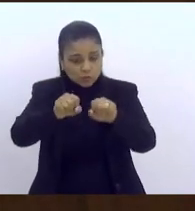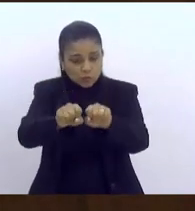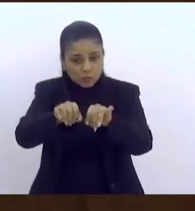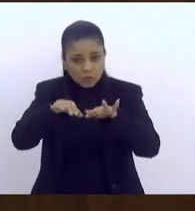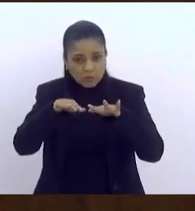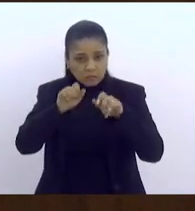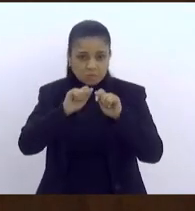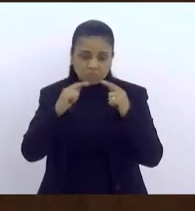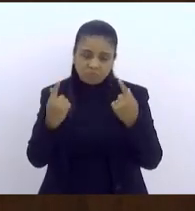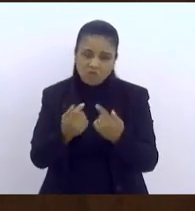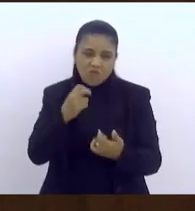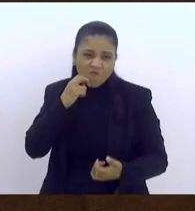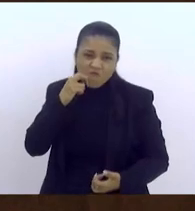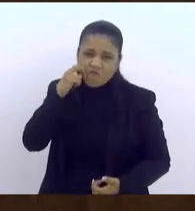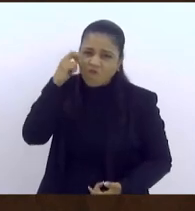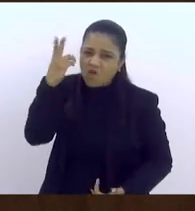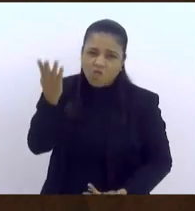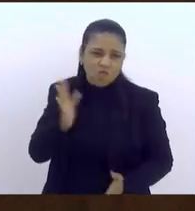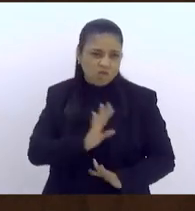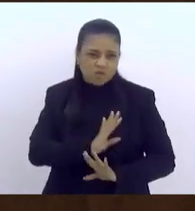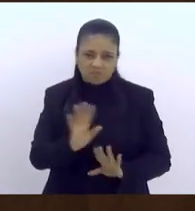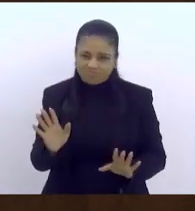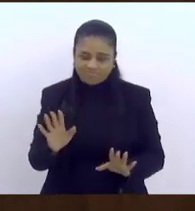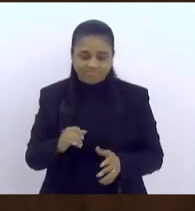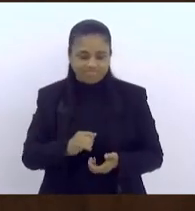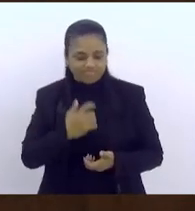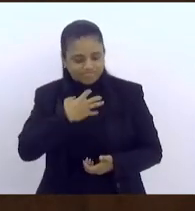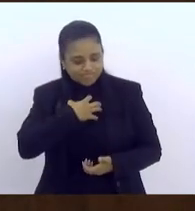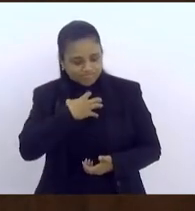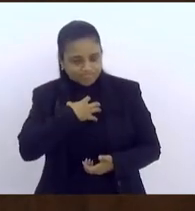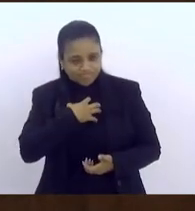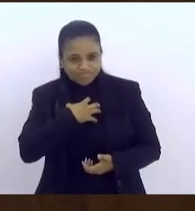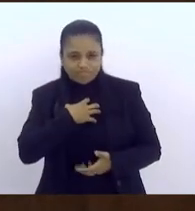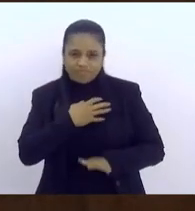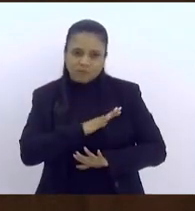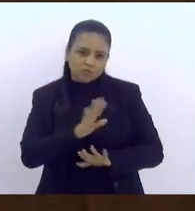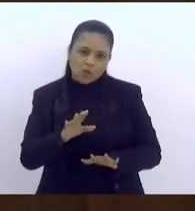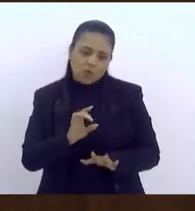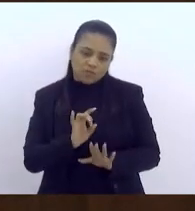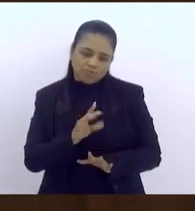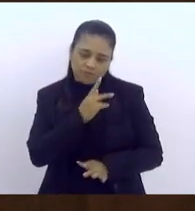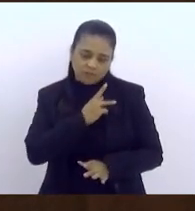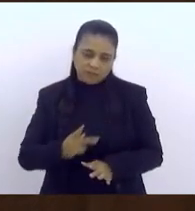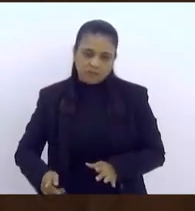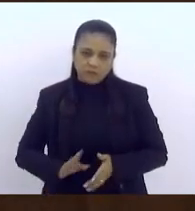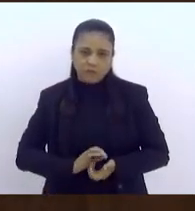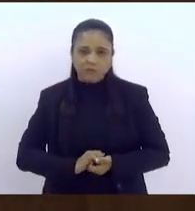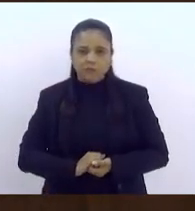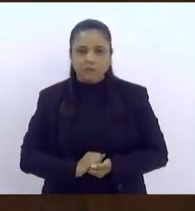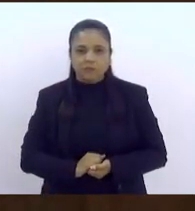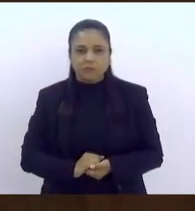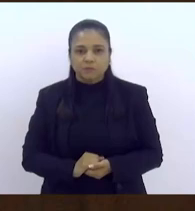me sinto envergonhado por isso. É só isso, presidente.